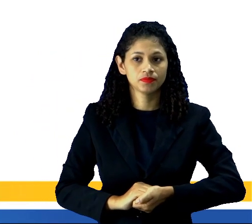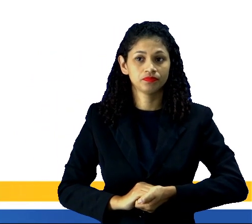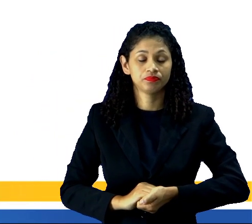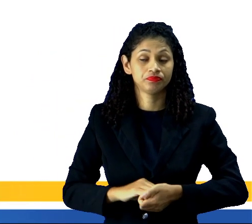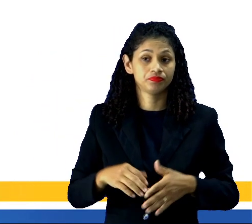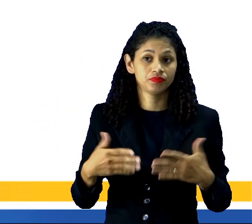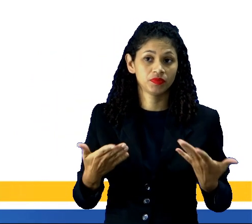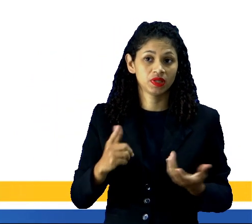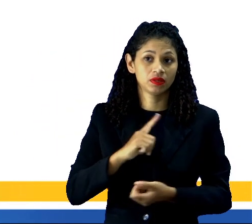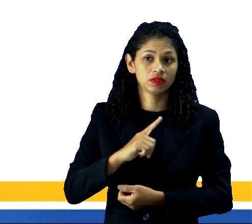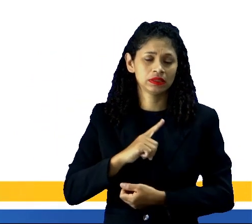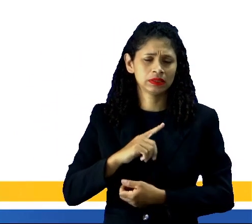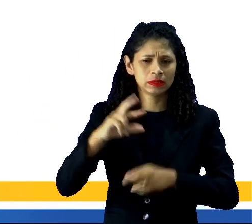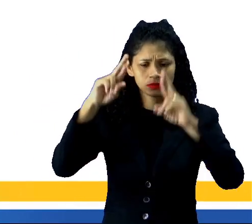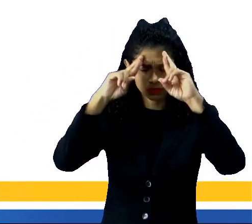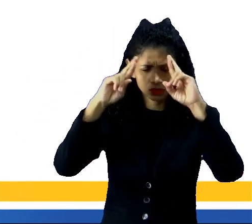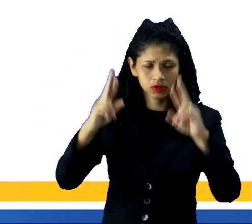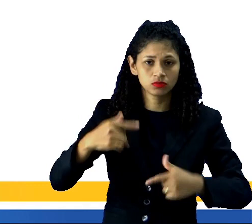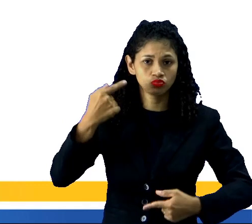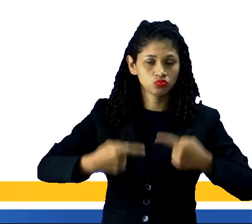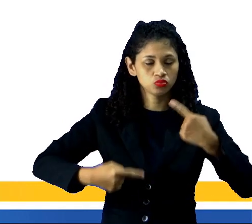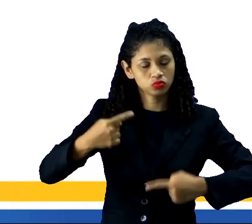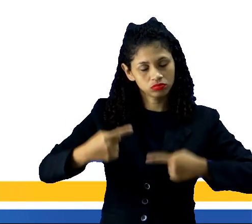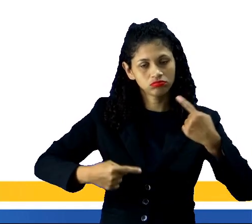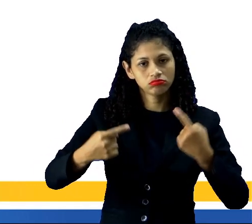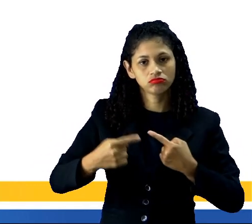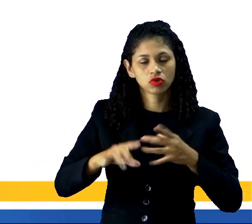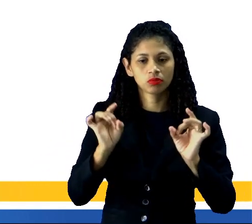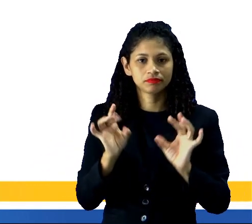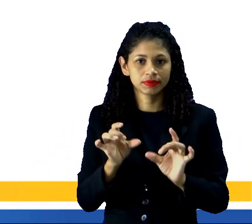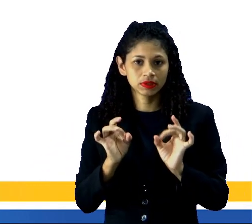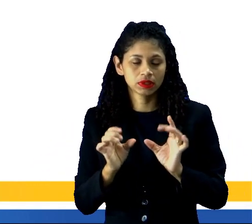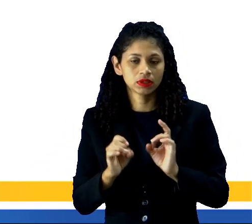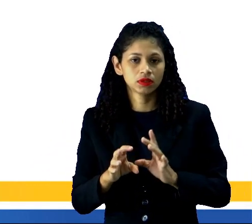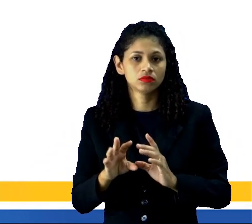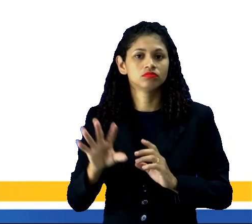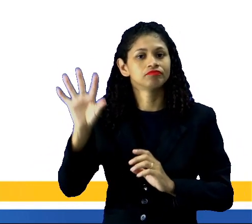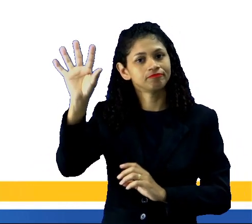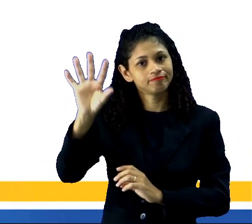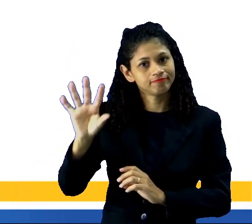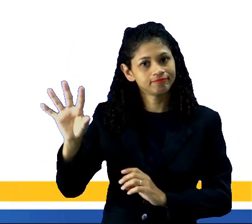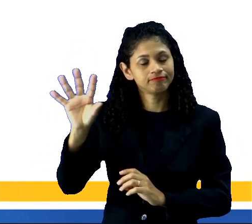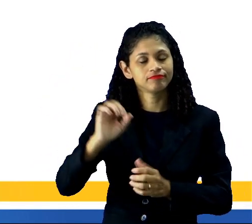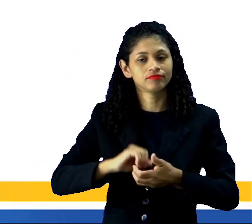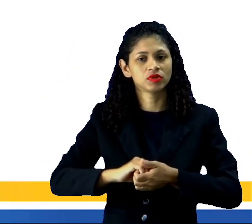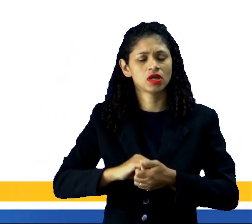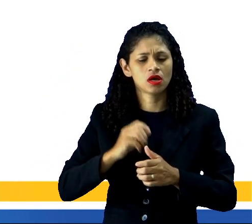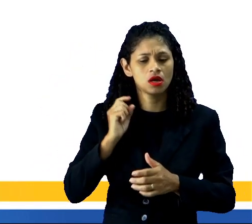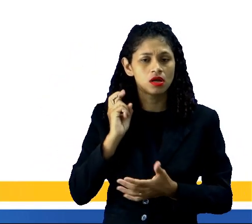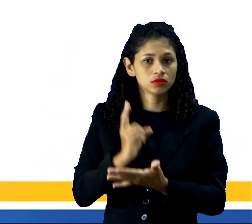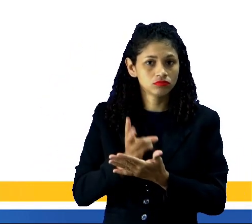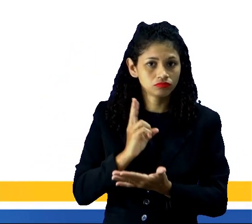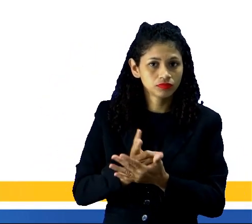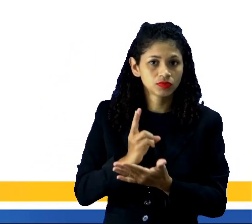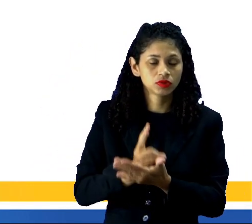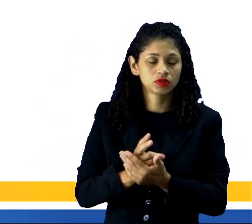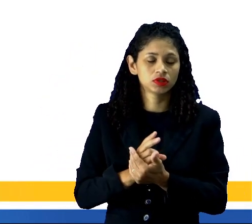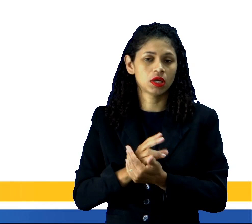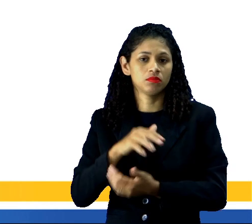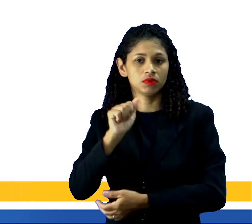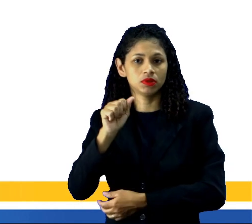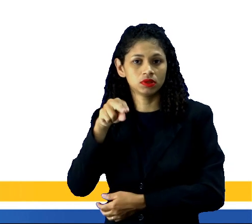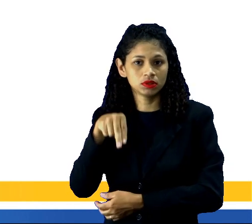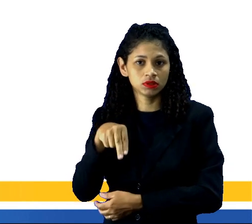Então, a gente tem chefes políticos e mercadores da África Centro-Oriental, né, hoje ali a região ocupada por Angola, né,